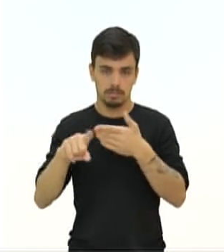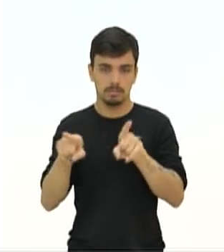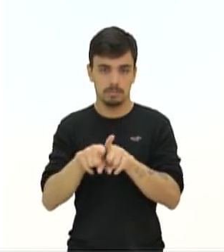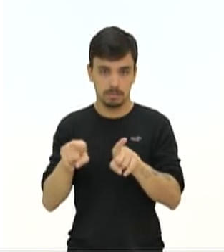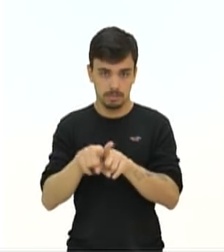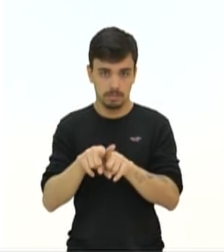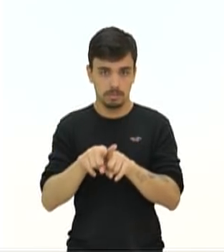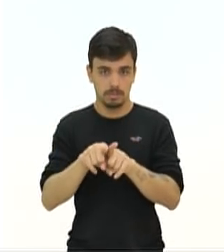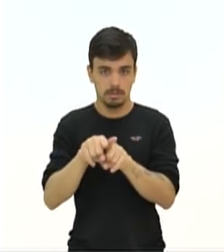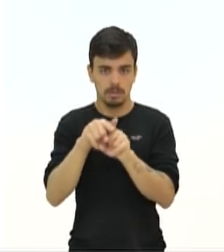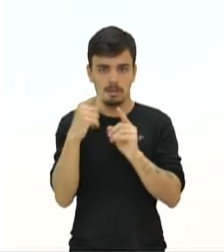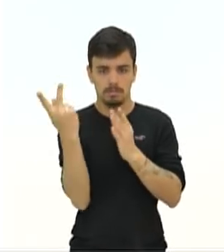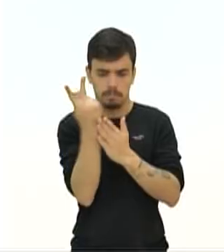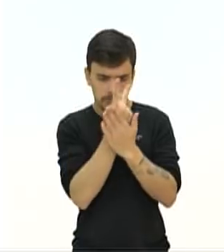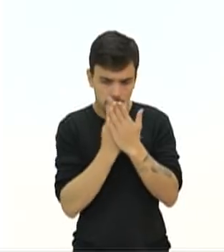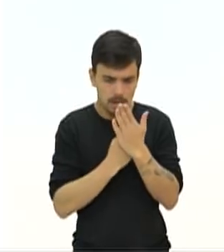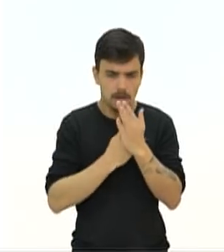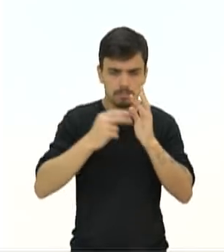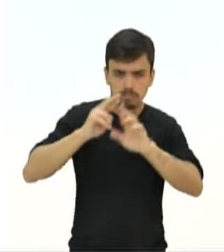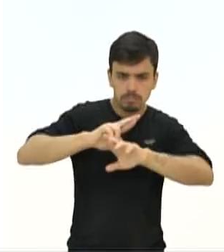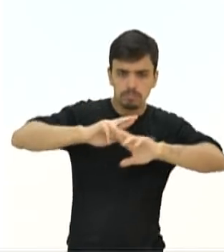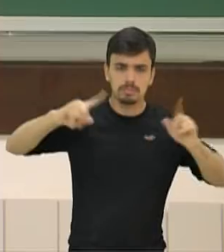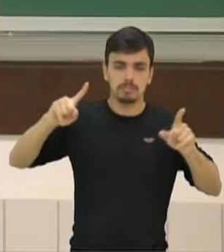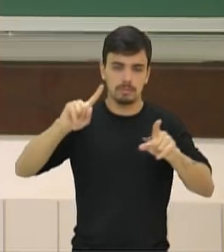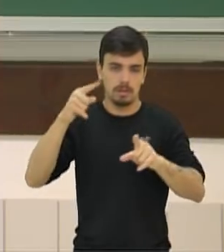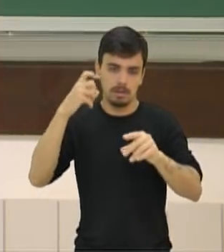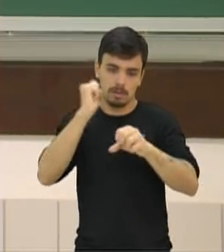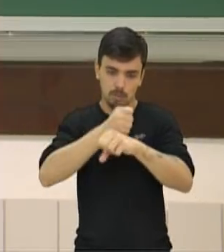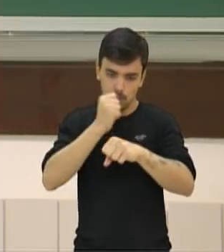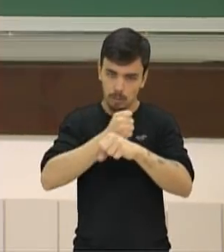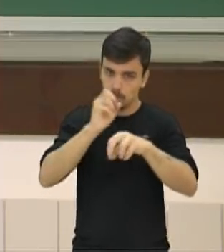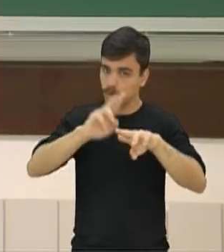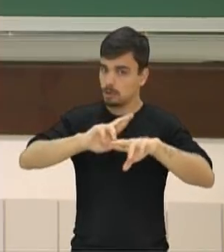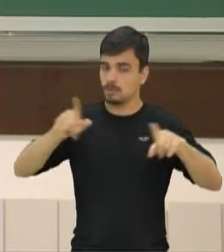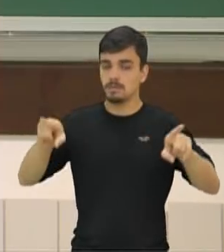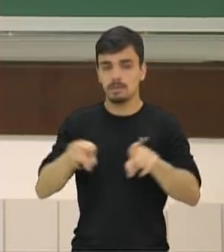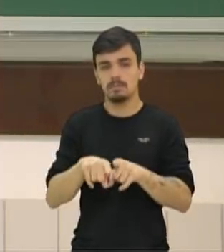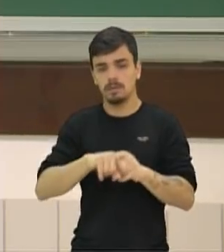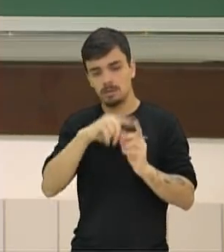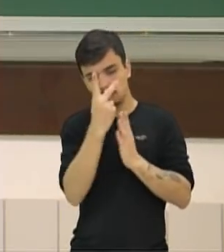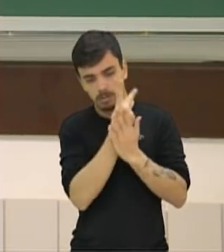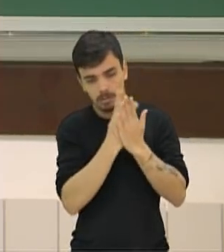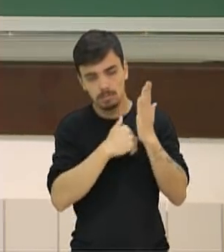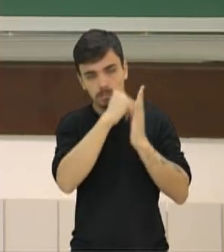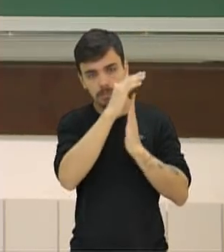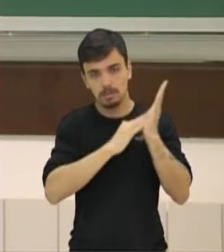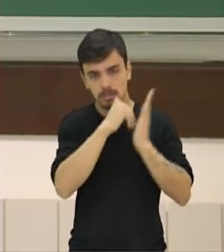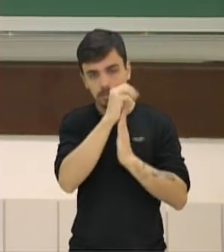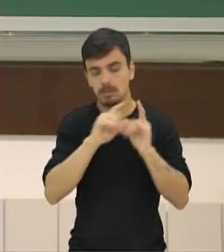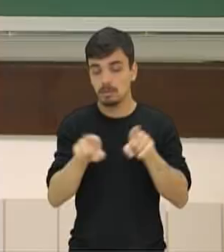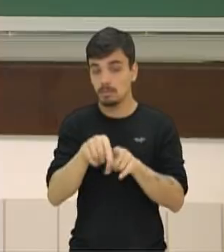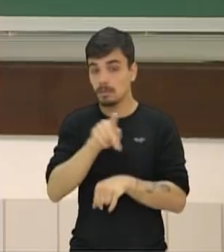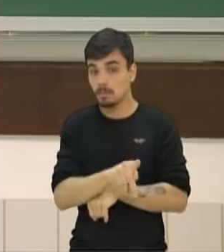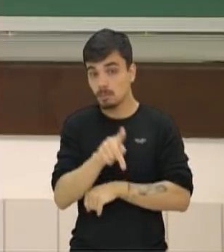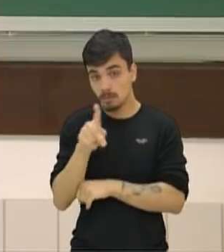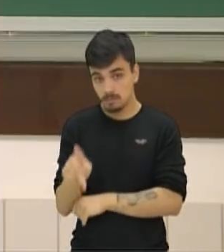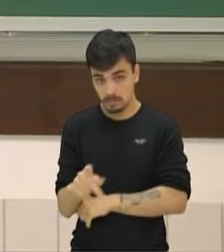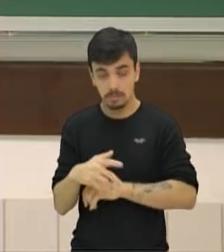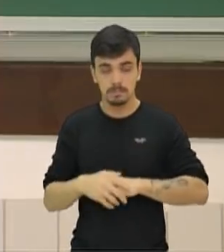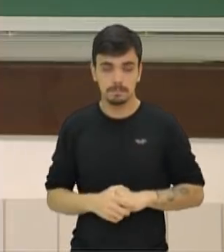né? Então, ele fez obras diversificadas, né? Então, trabalhou desenho, a pintura, também foi professor,